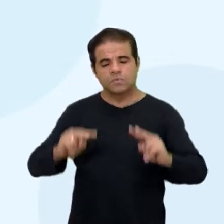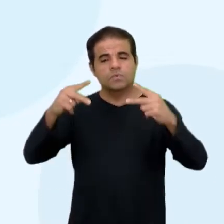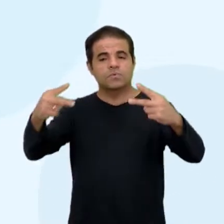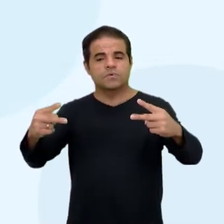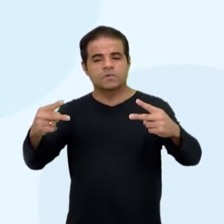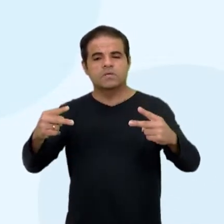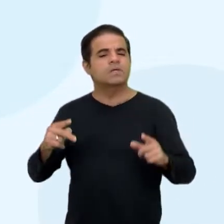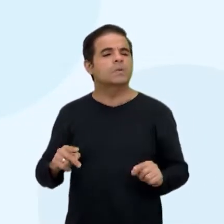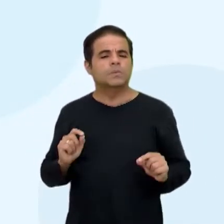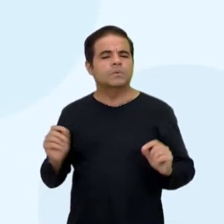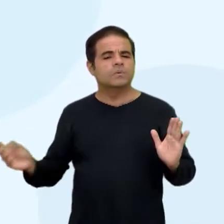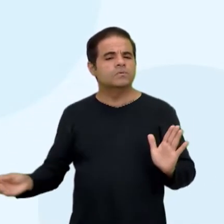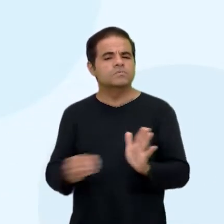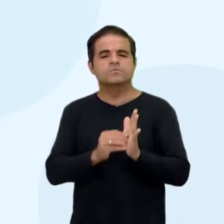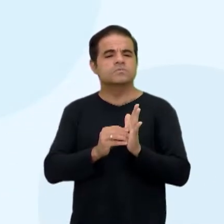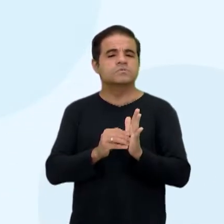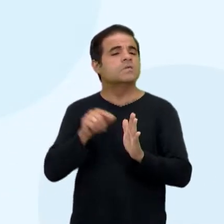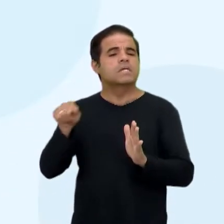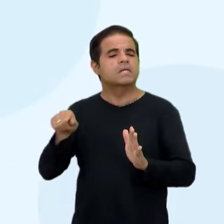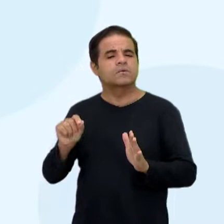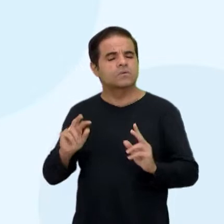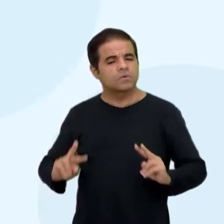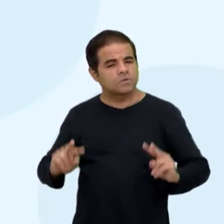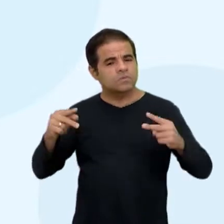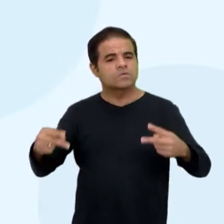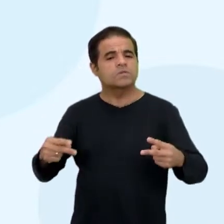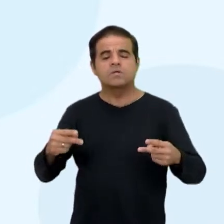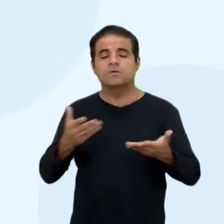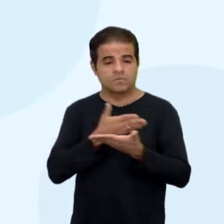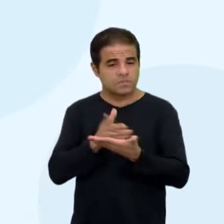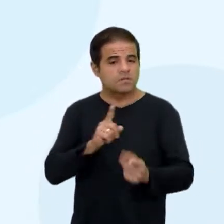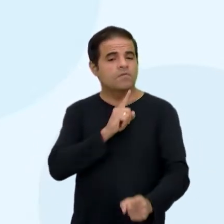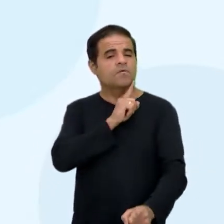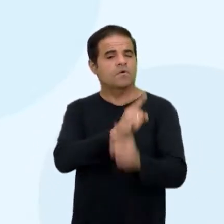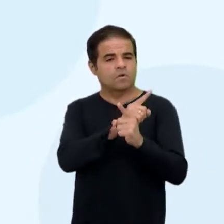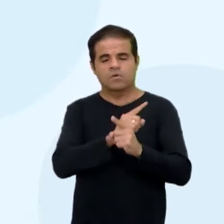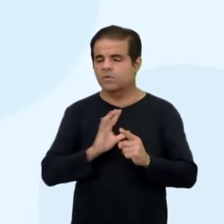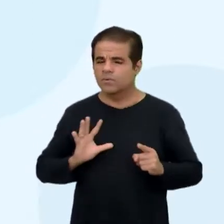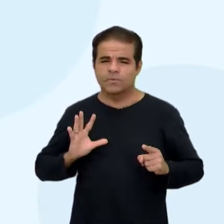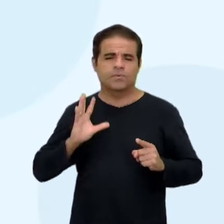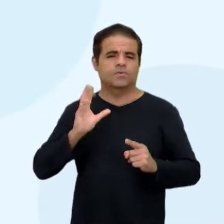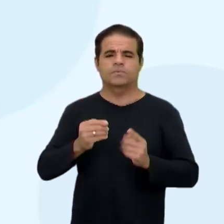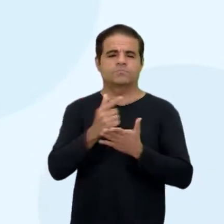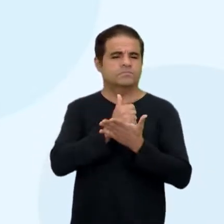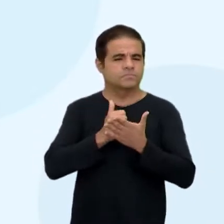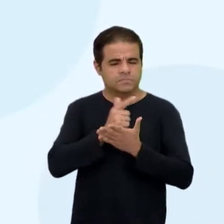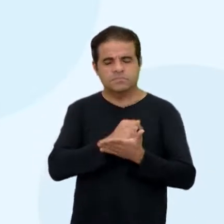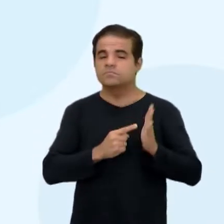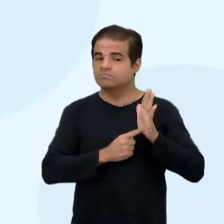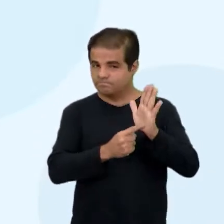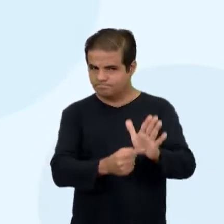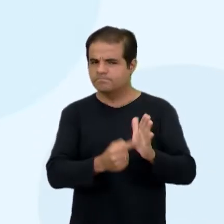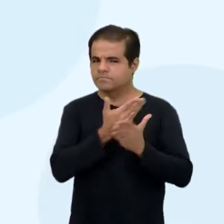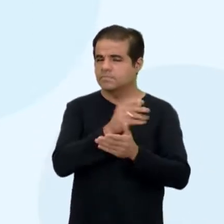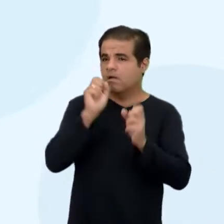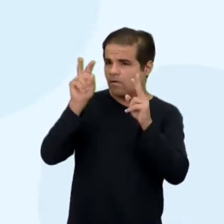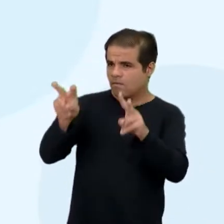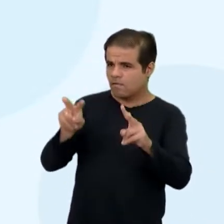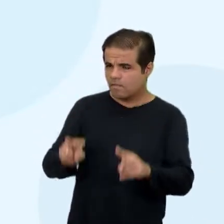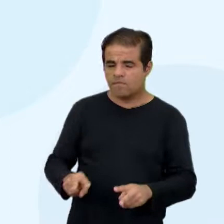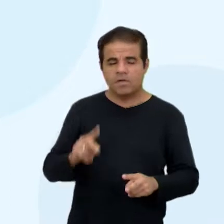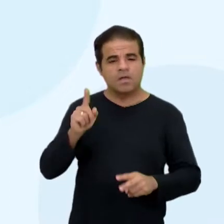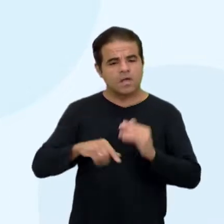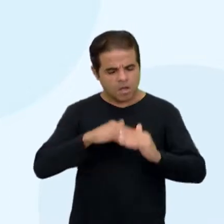baixo, eu coloquei aqui, ó, este link é o link de onde você vai encontrar todo o protótipo que eu vou apresentar para vocês, tá certo? Que é